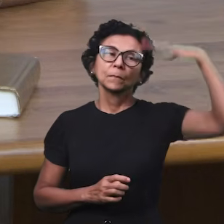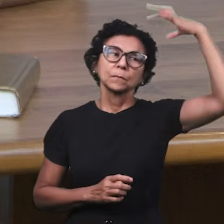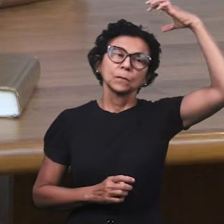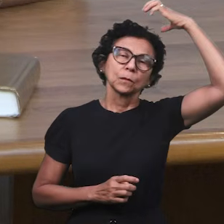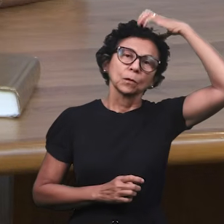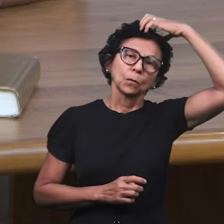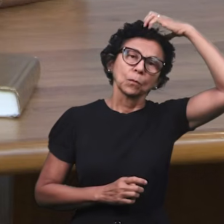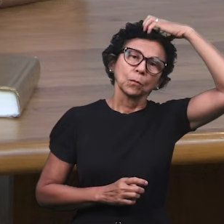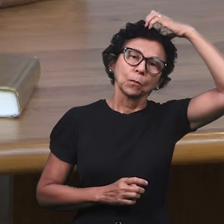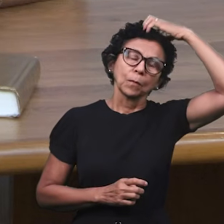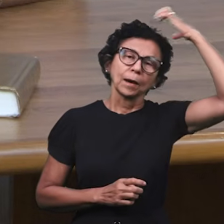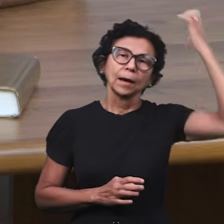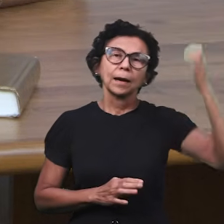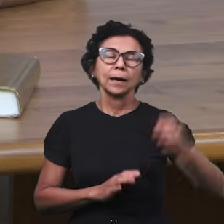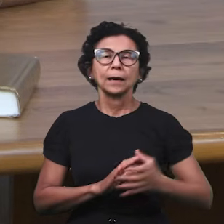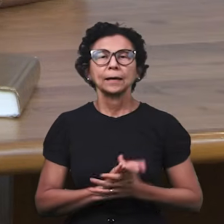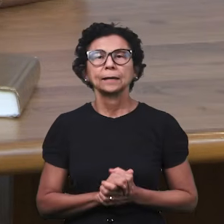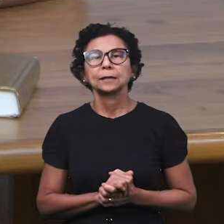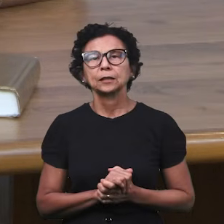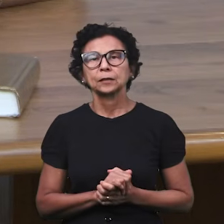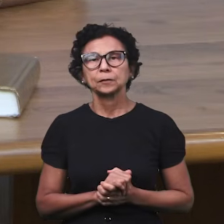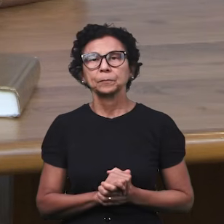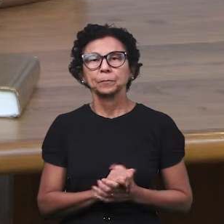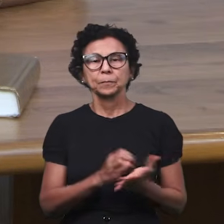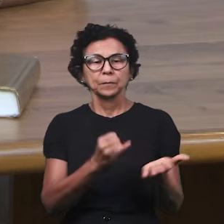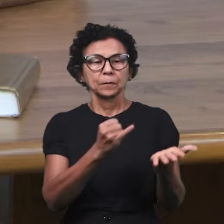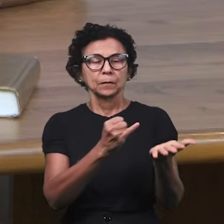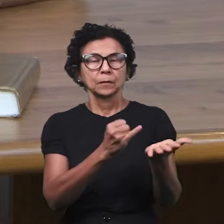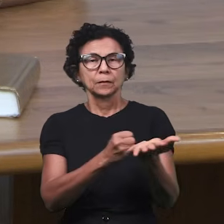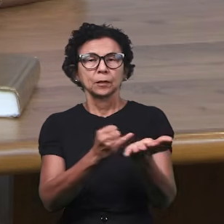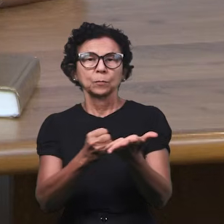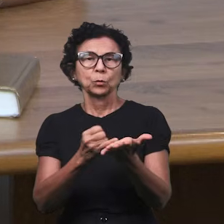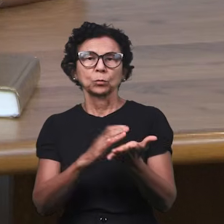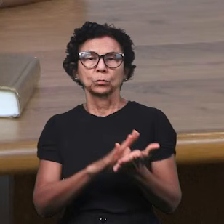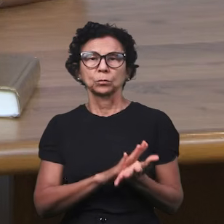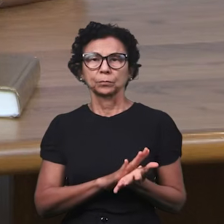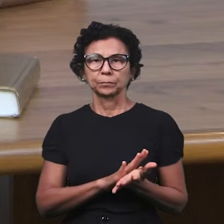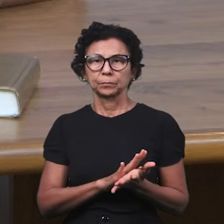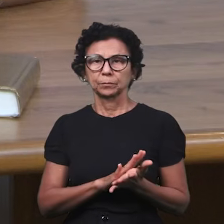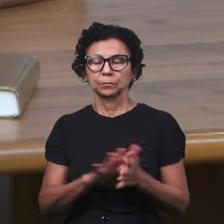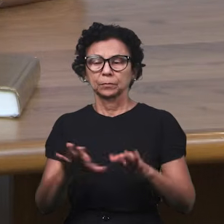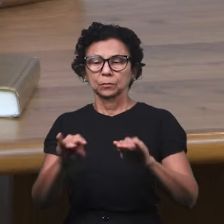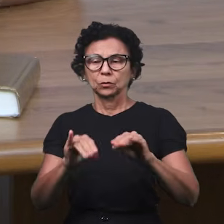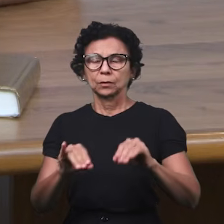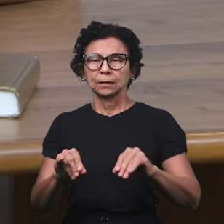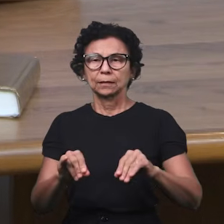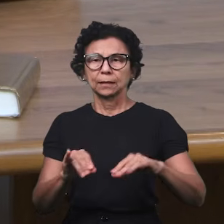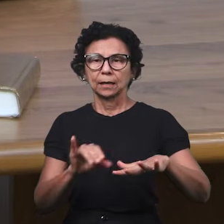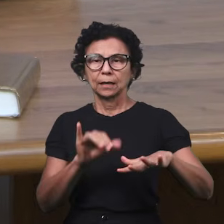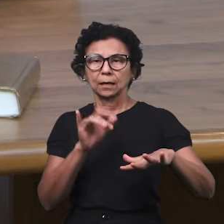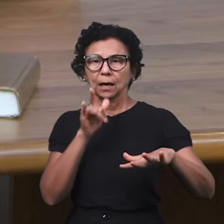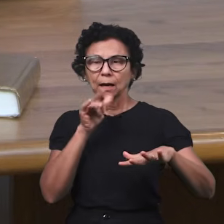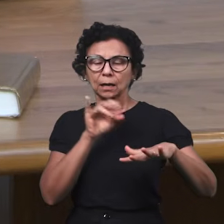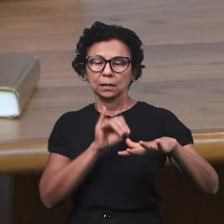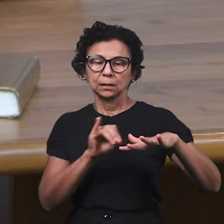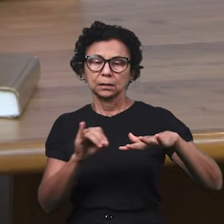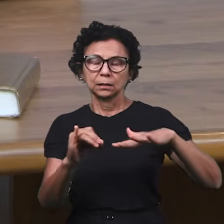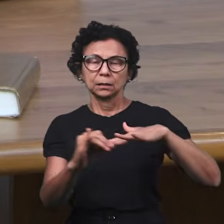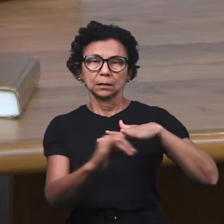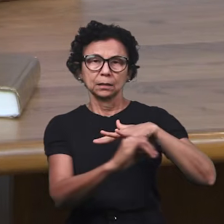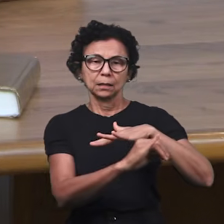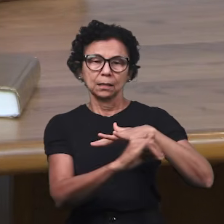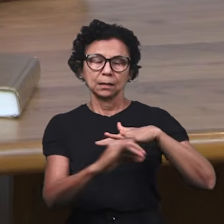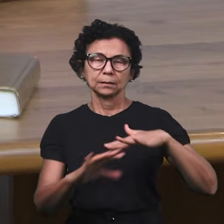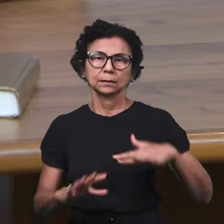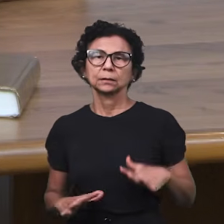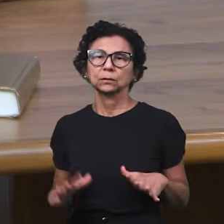Assuero tributo sobre a terra e sobre as ilhas do mar, e todas as obras do seu poder